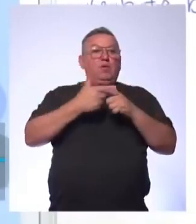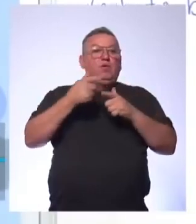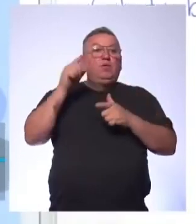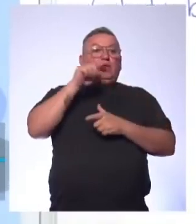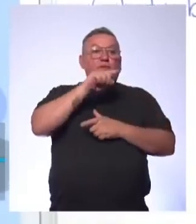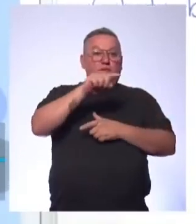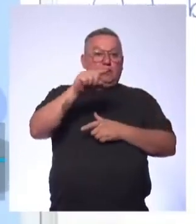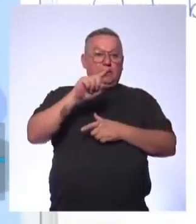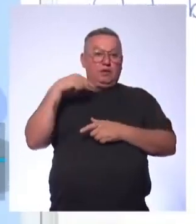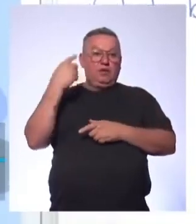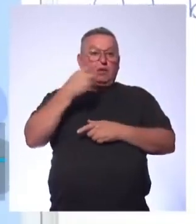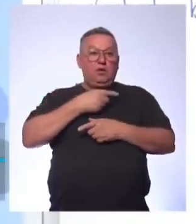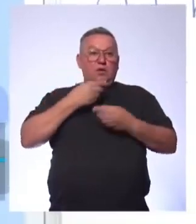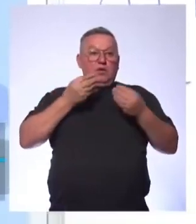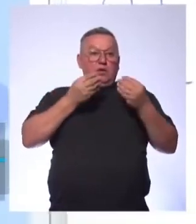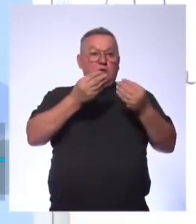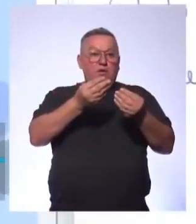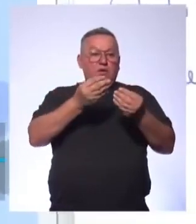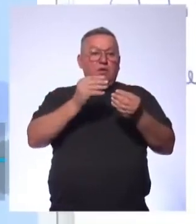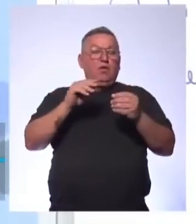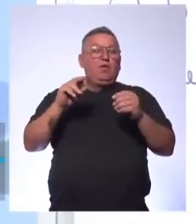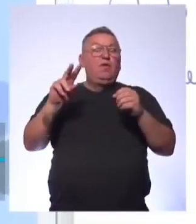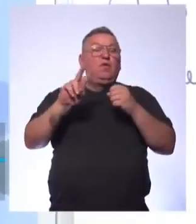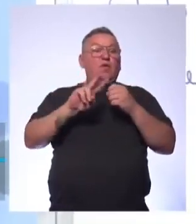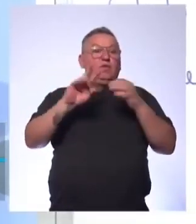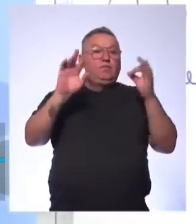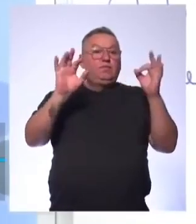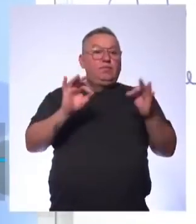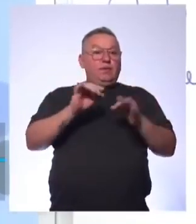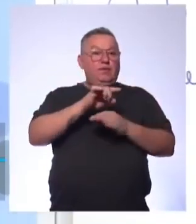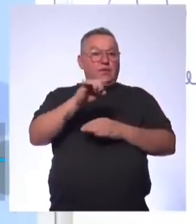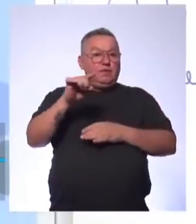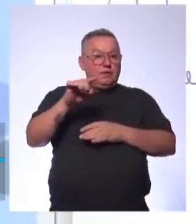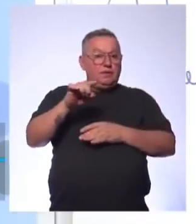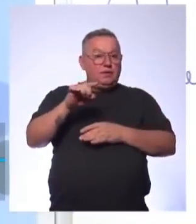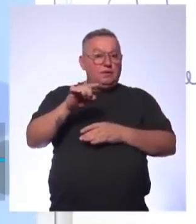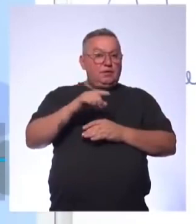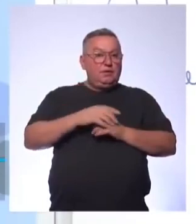E nós estamos dando todos os vocabulários certinho aí para você